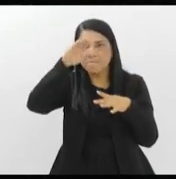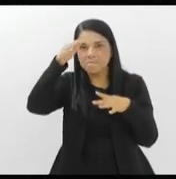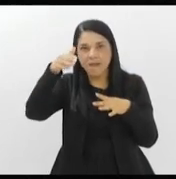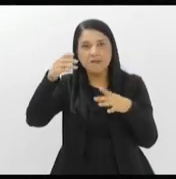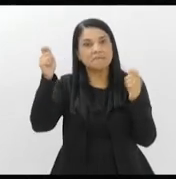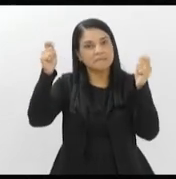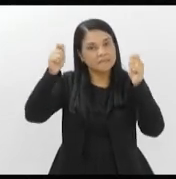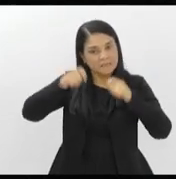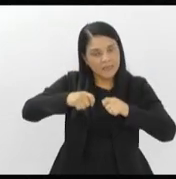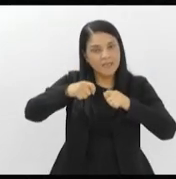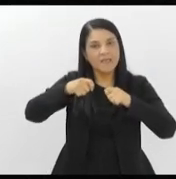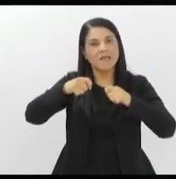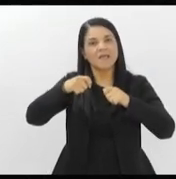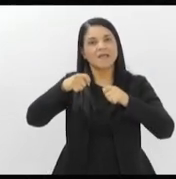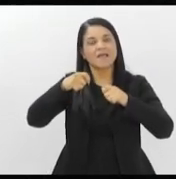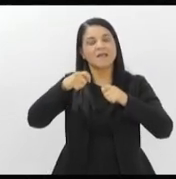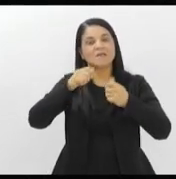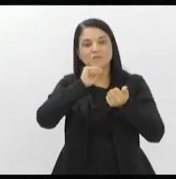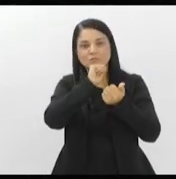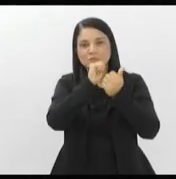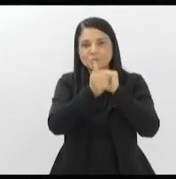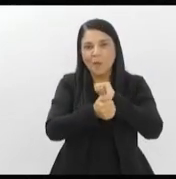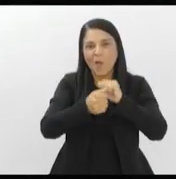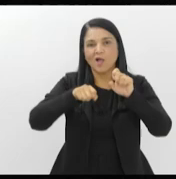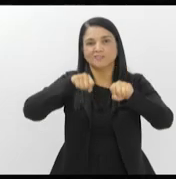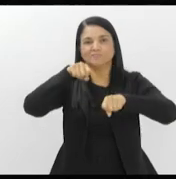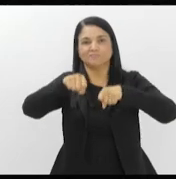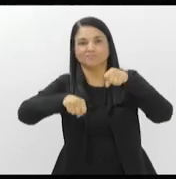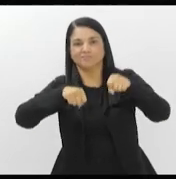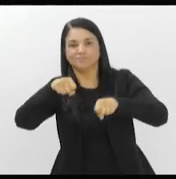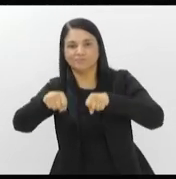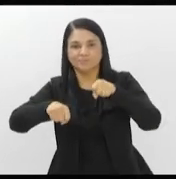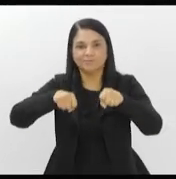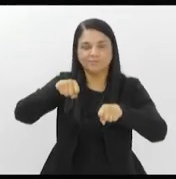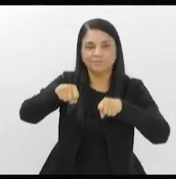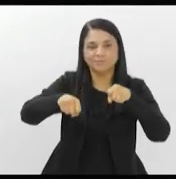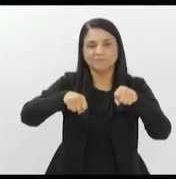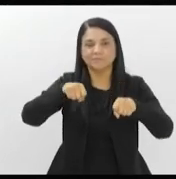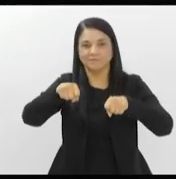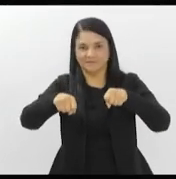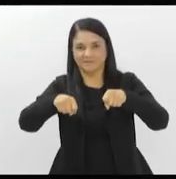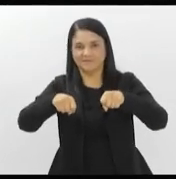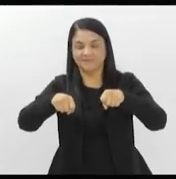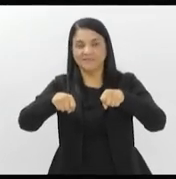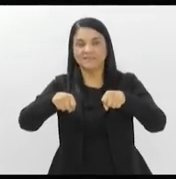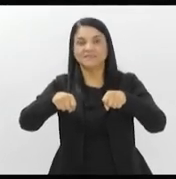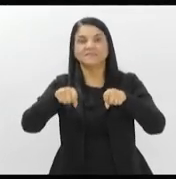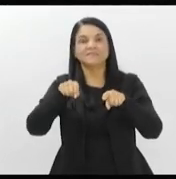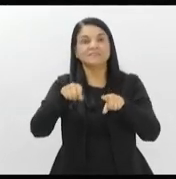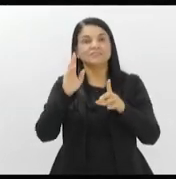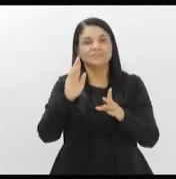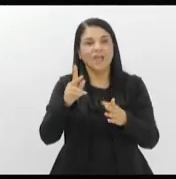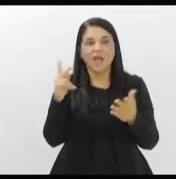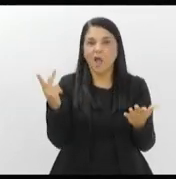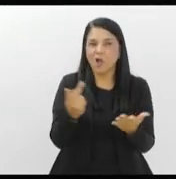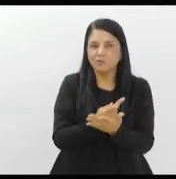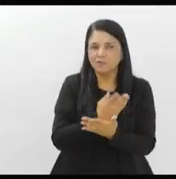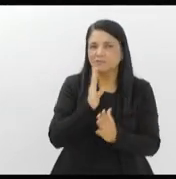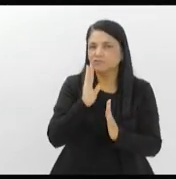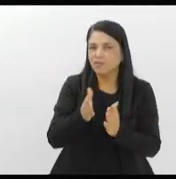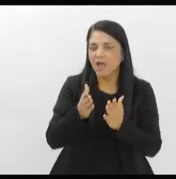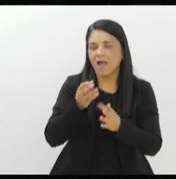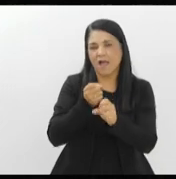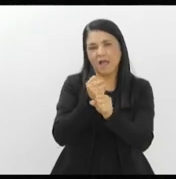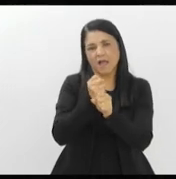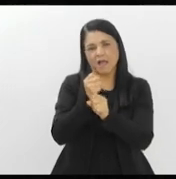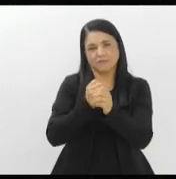essa capacidade de permitir a prática desse esporte. E isso já ocorre há muito tempo, tanto